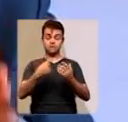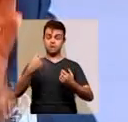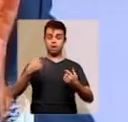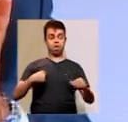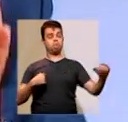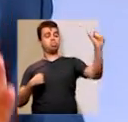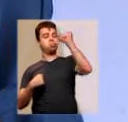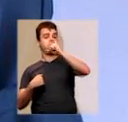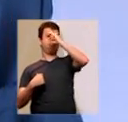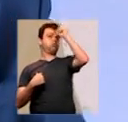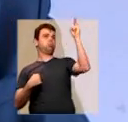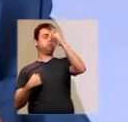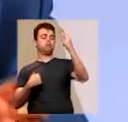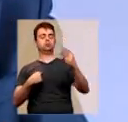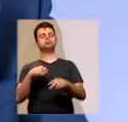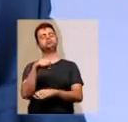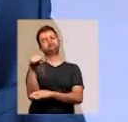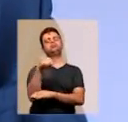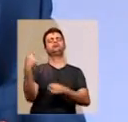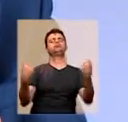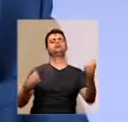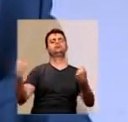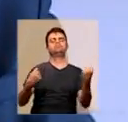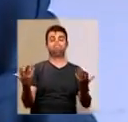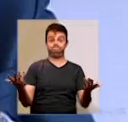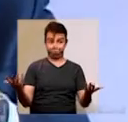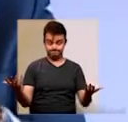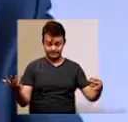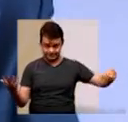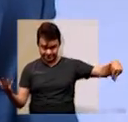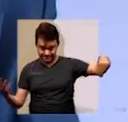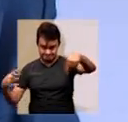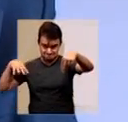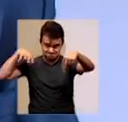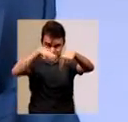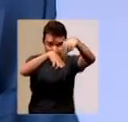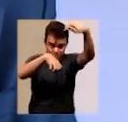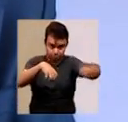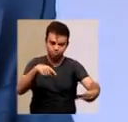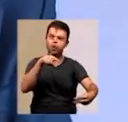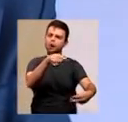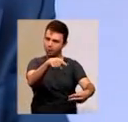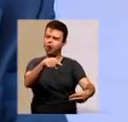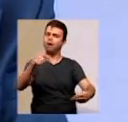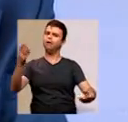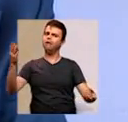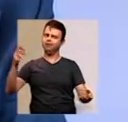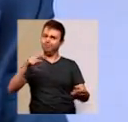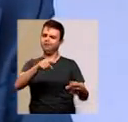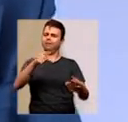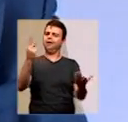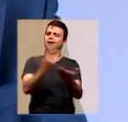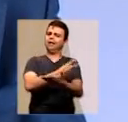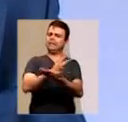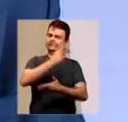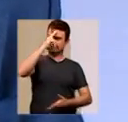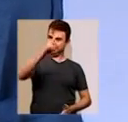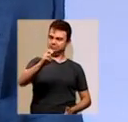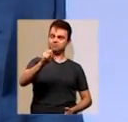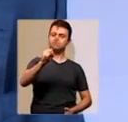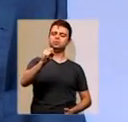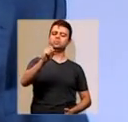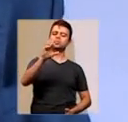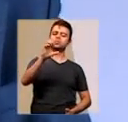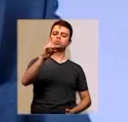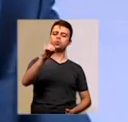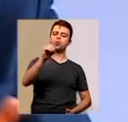seguinte: dirigiu embriagado, sob efeito de álcool embriagado, atropelou alguém, a tendência é responder por crime doloso. É claro